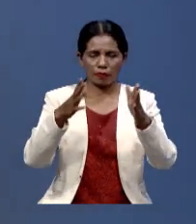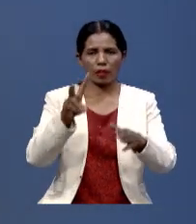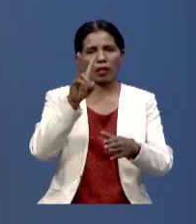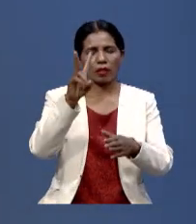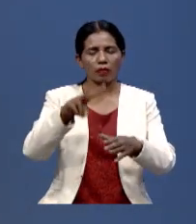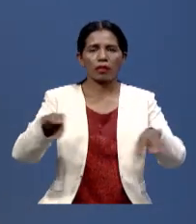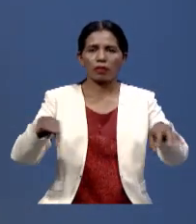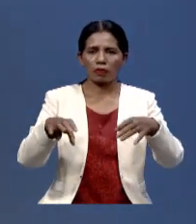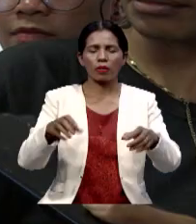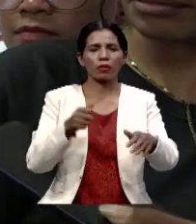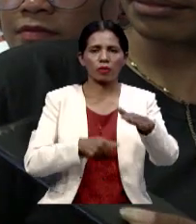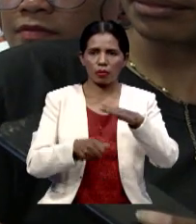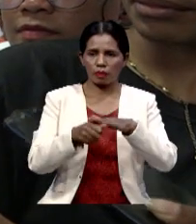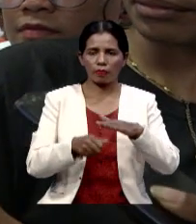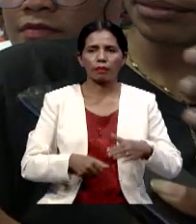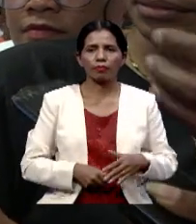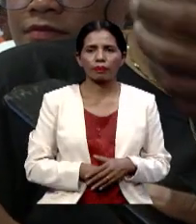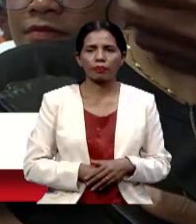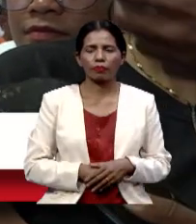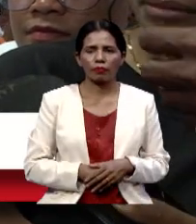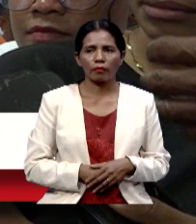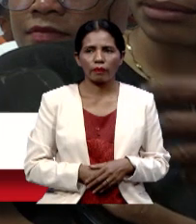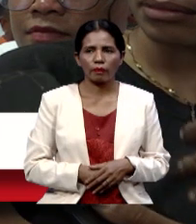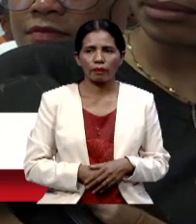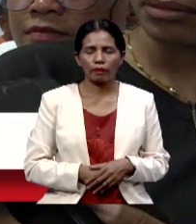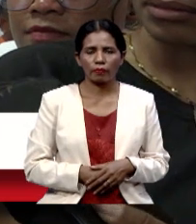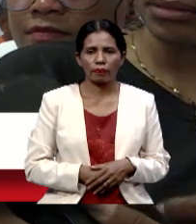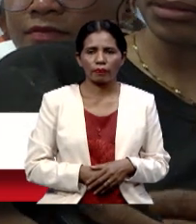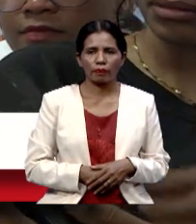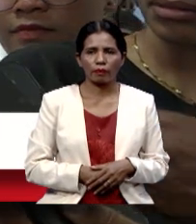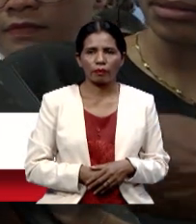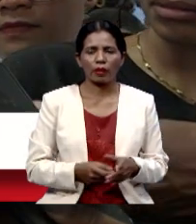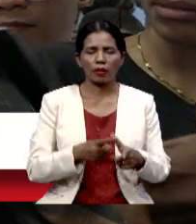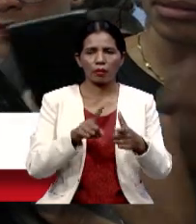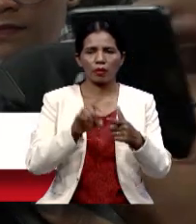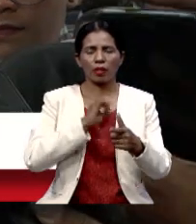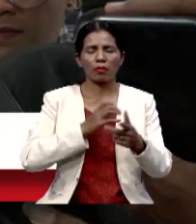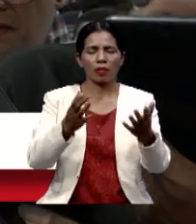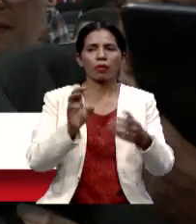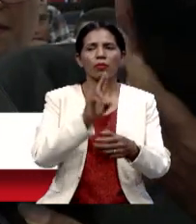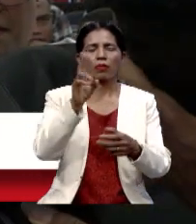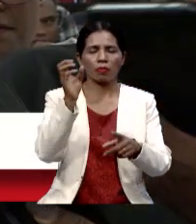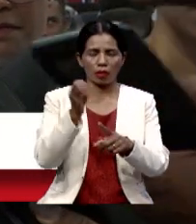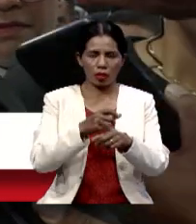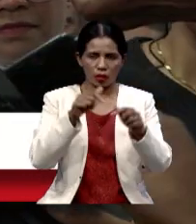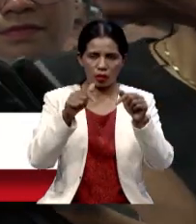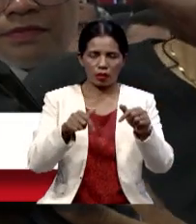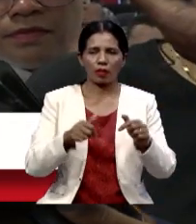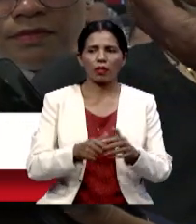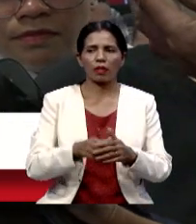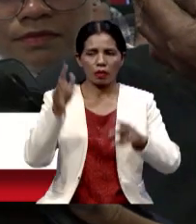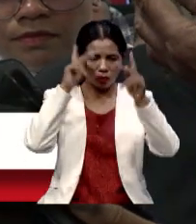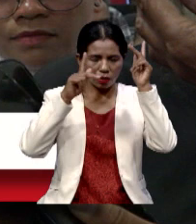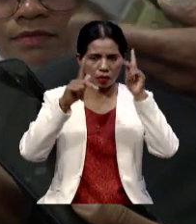ne serviço ilegal kurgo ibone go I depois sama sakara aproveita oportunidade ne ho kaju ne